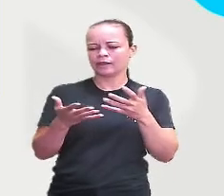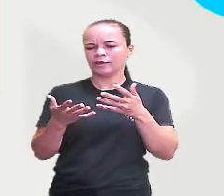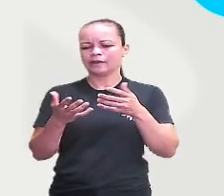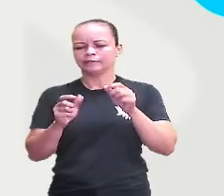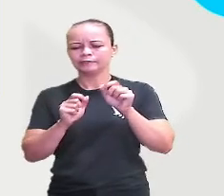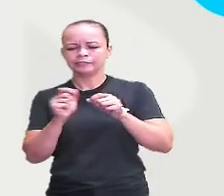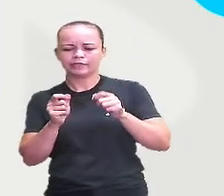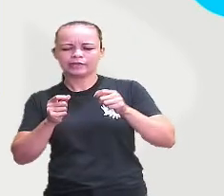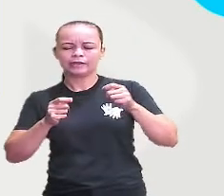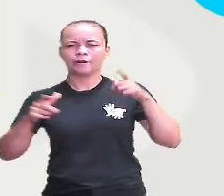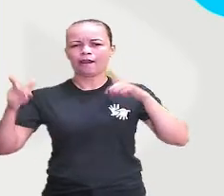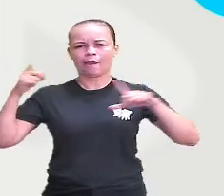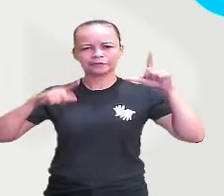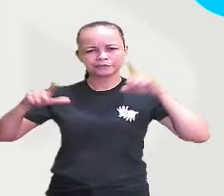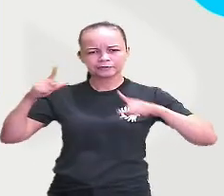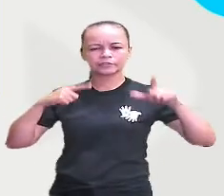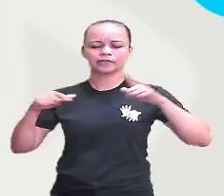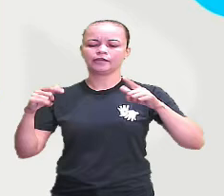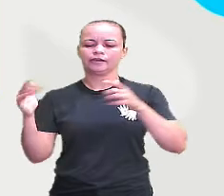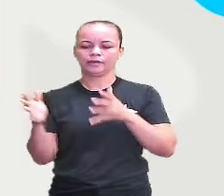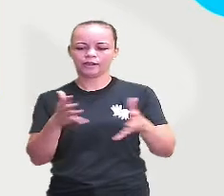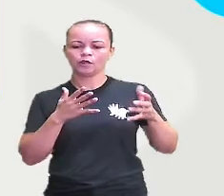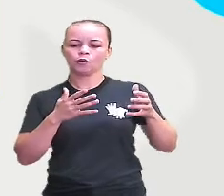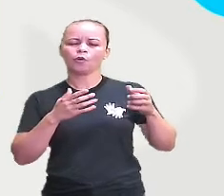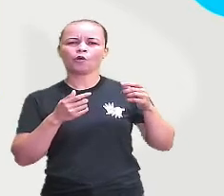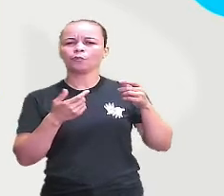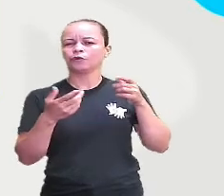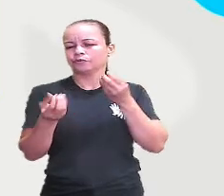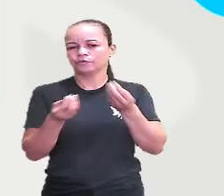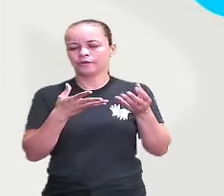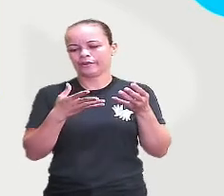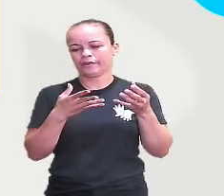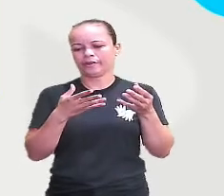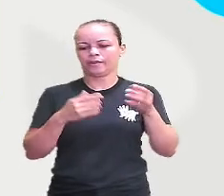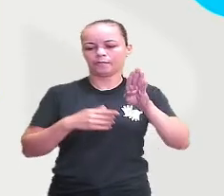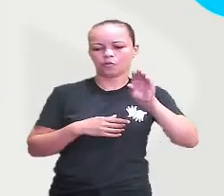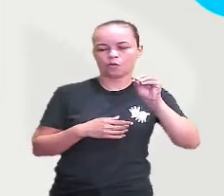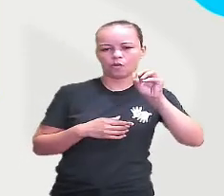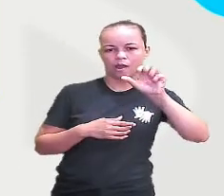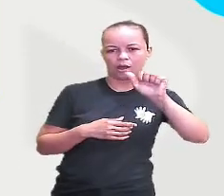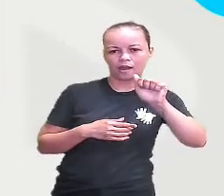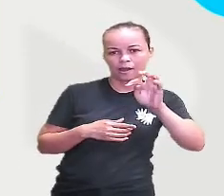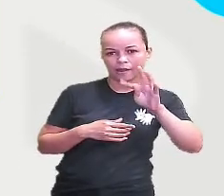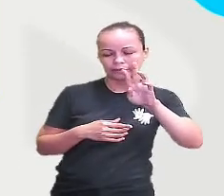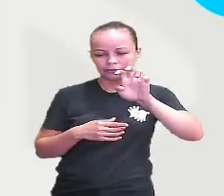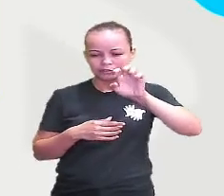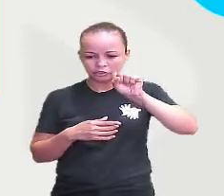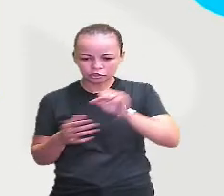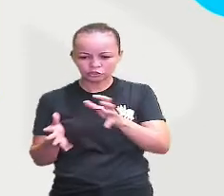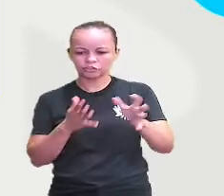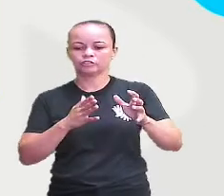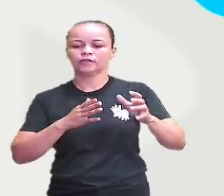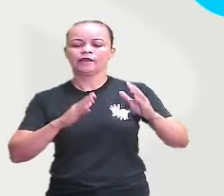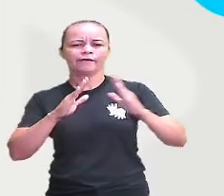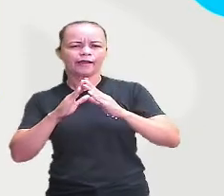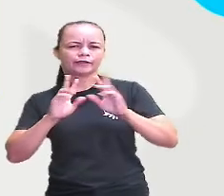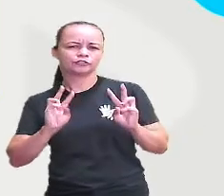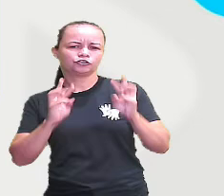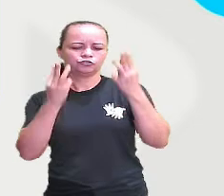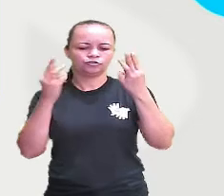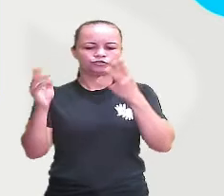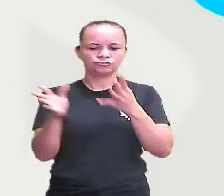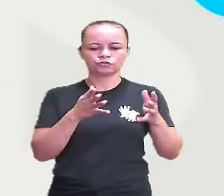de show, cinemas, teatro e museus. Inúmeros edifícios, como praças, pontes, viadutos,